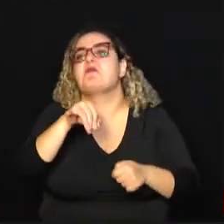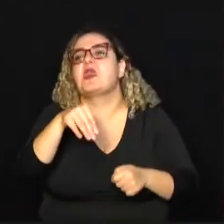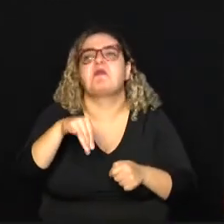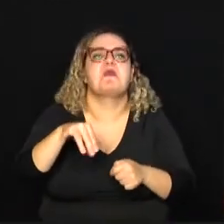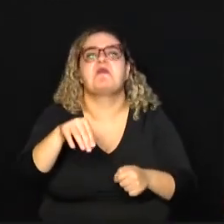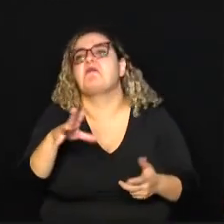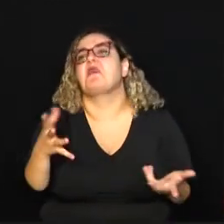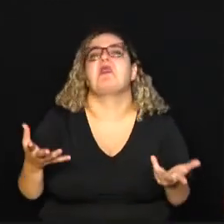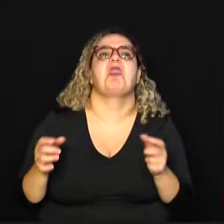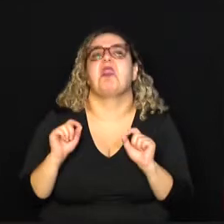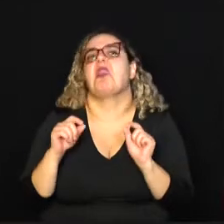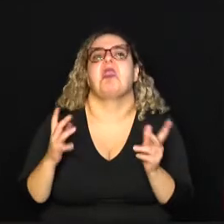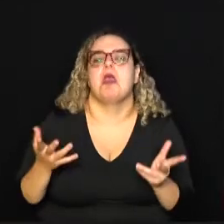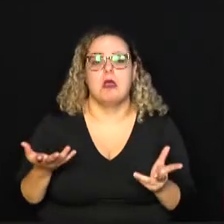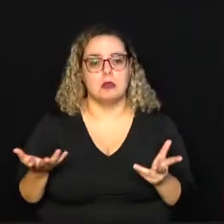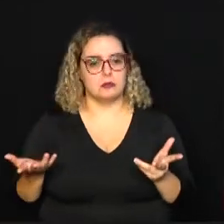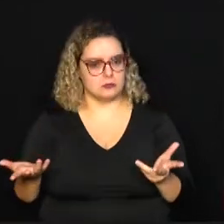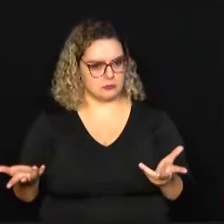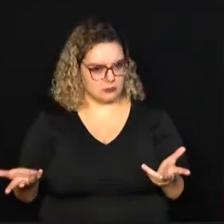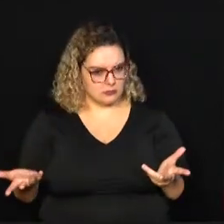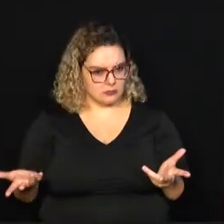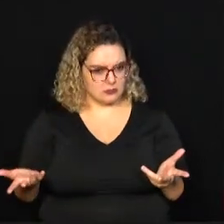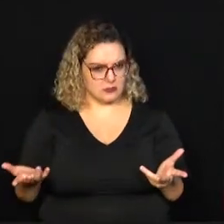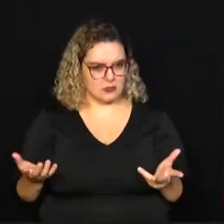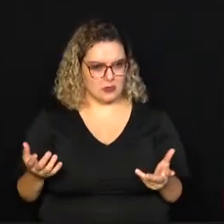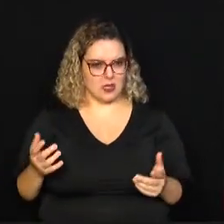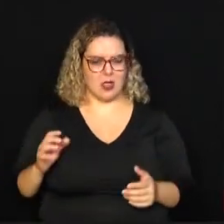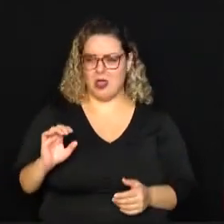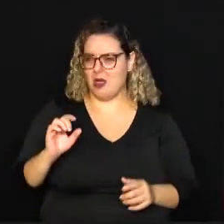Falando grosseiramente, aparecendo em espaço público sem máscara,